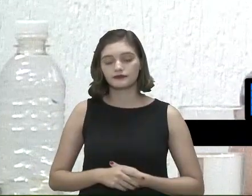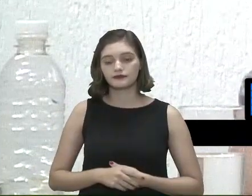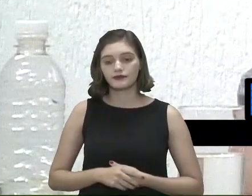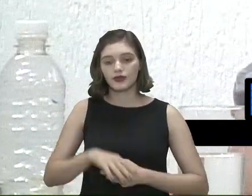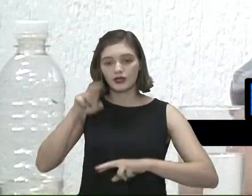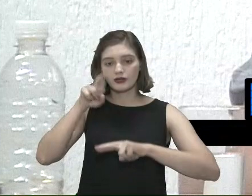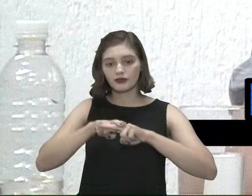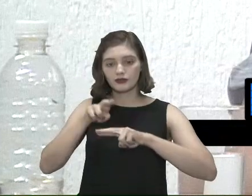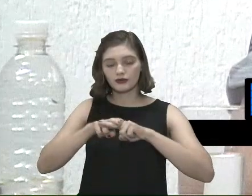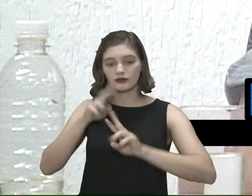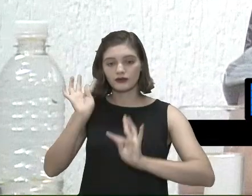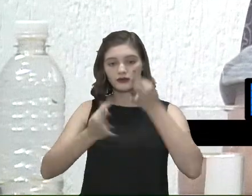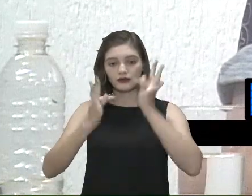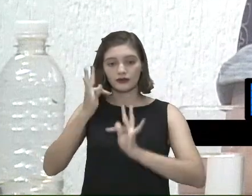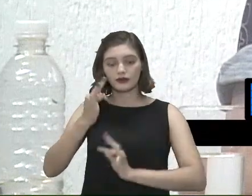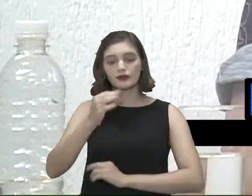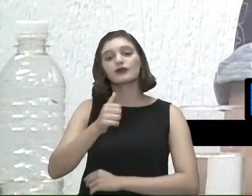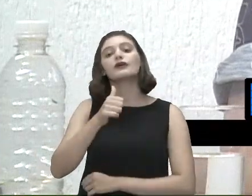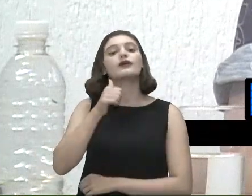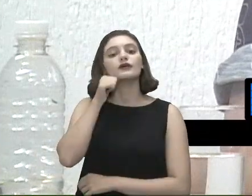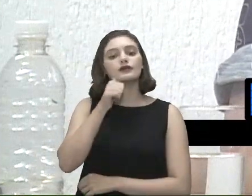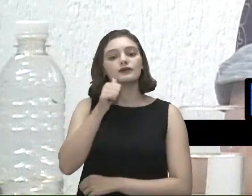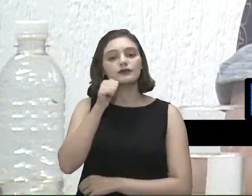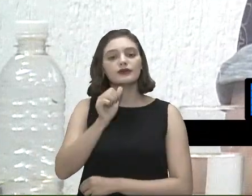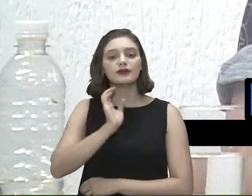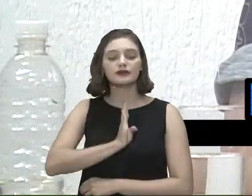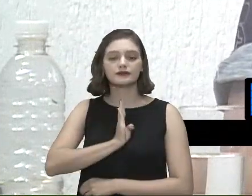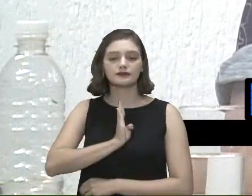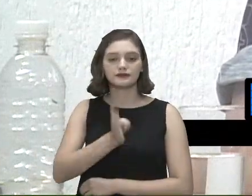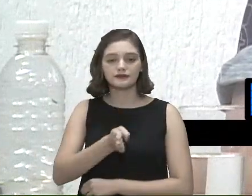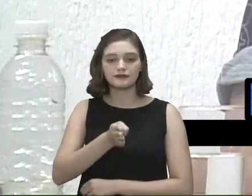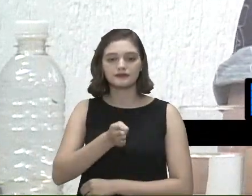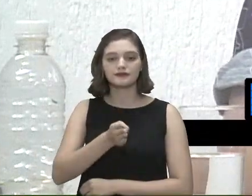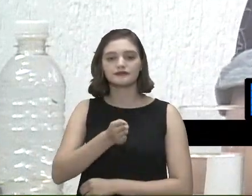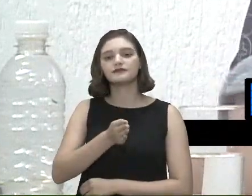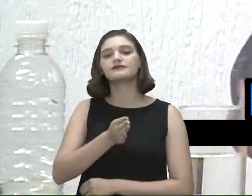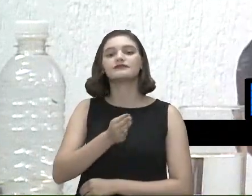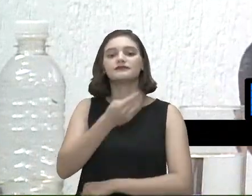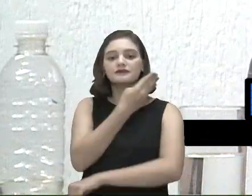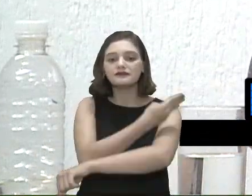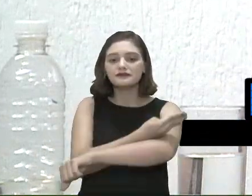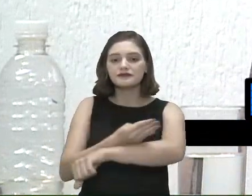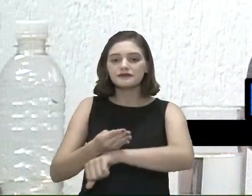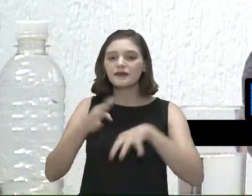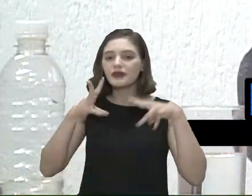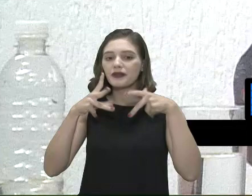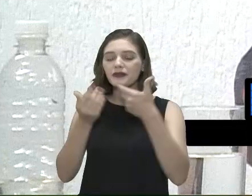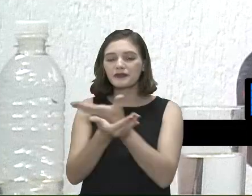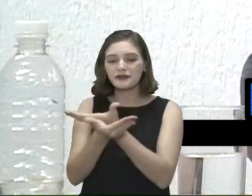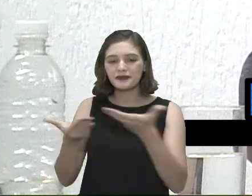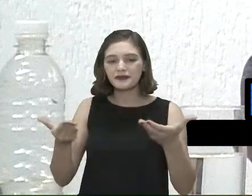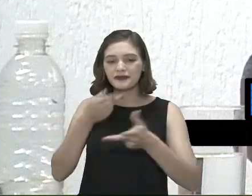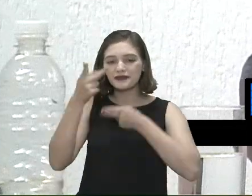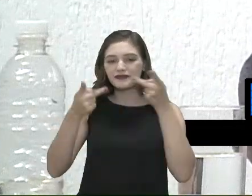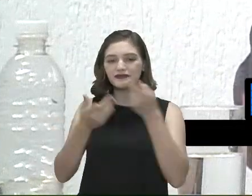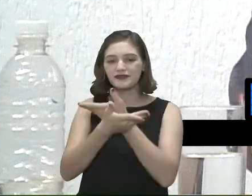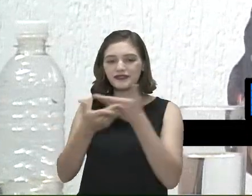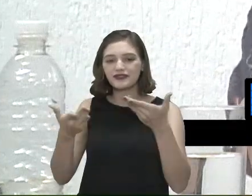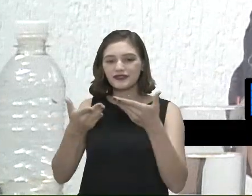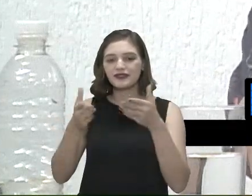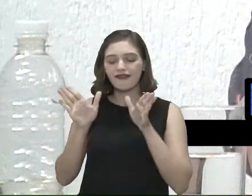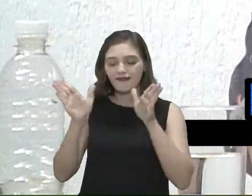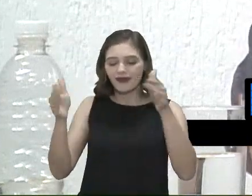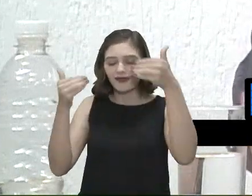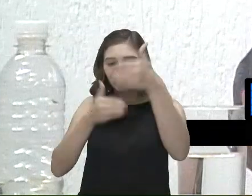lugar de técnica, sou uma mulher cis, hétero, branca e tudo mais que está nessa